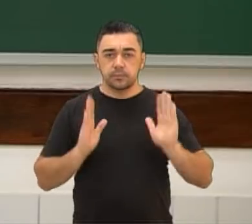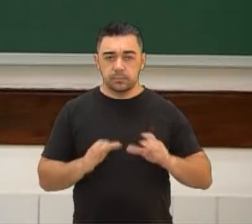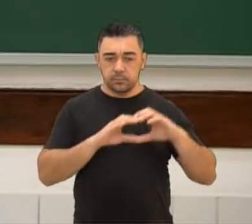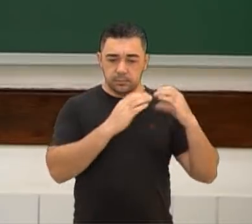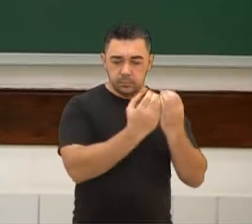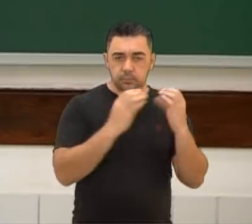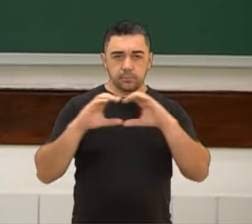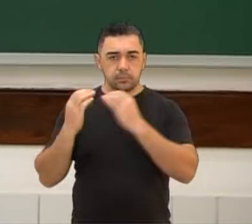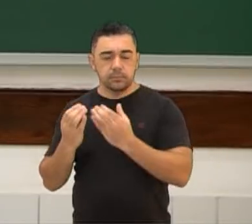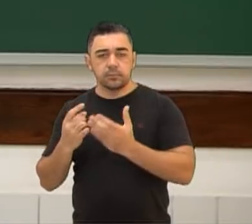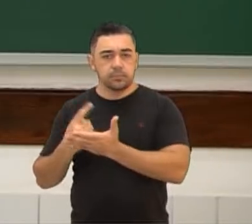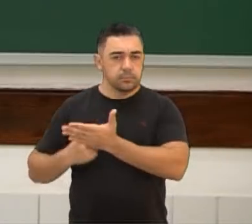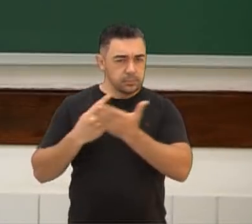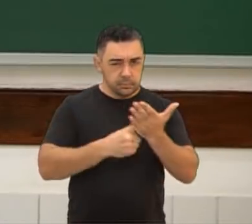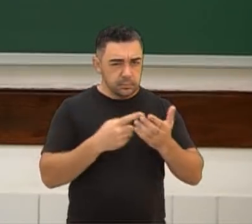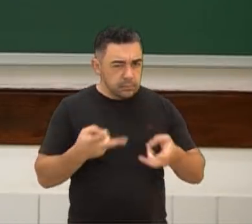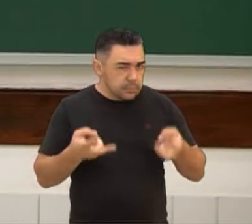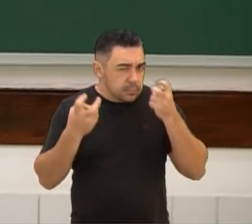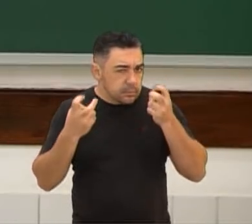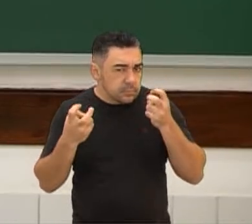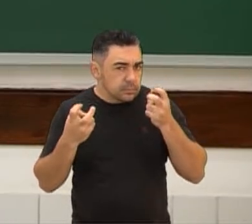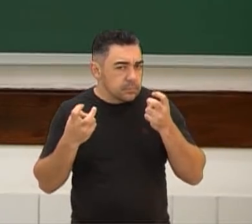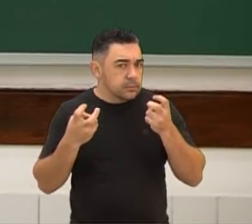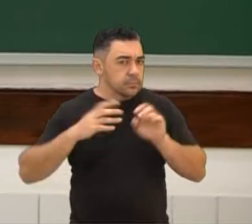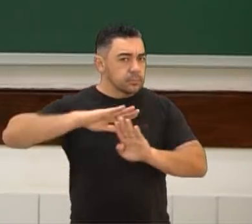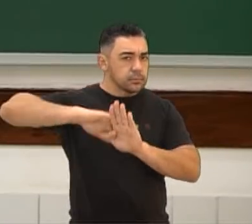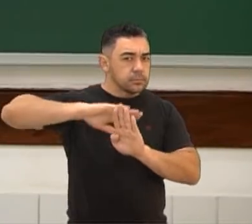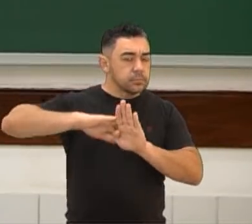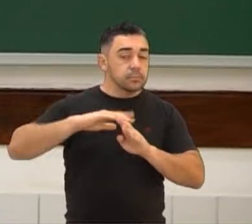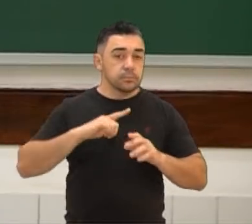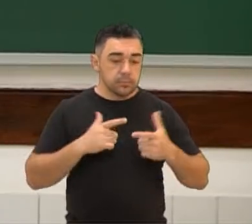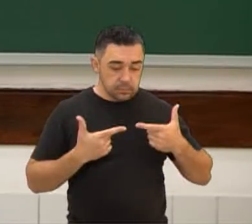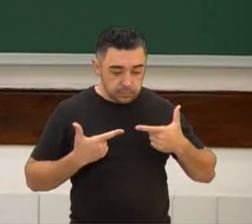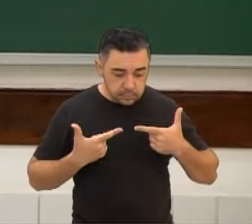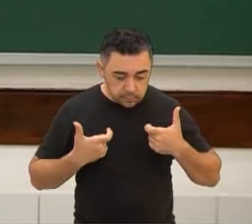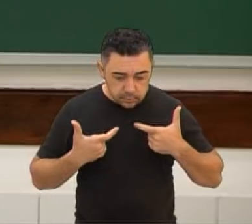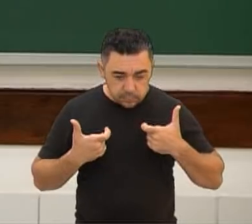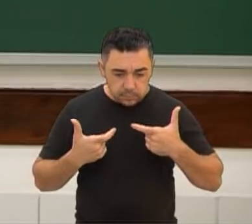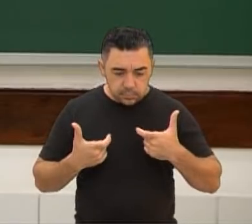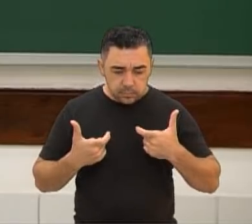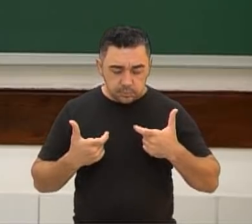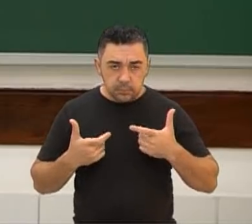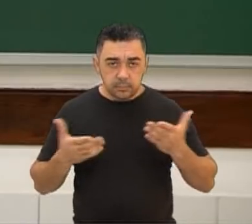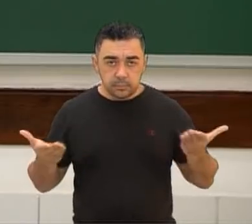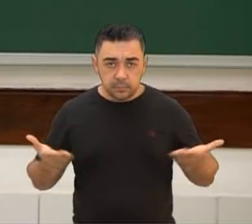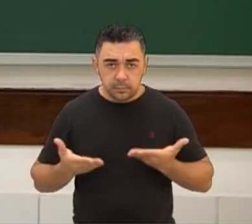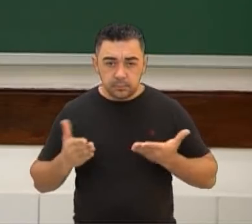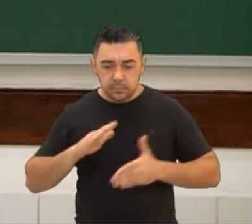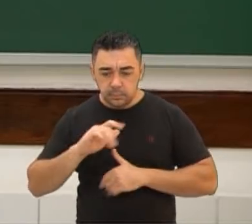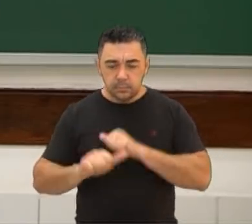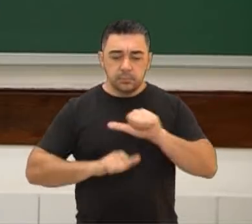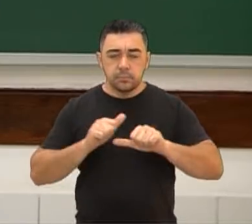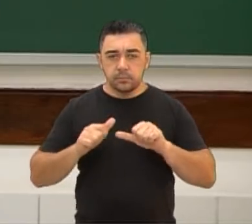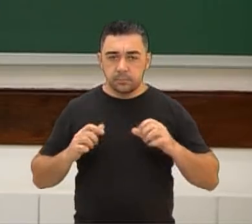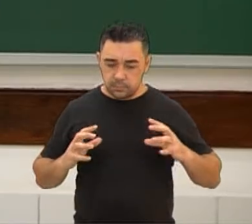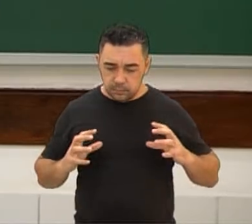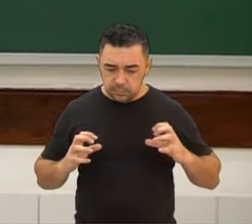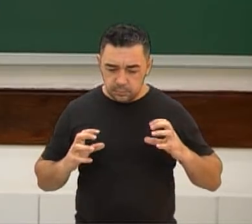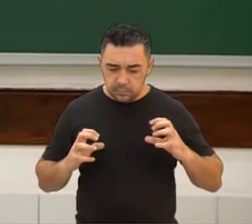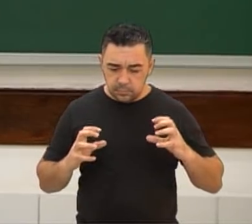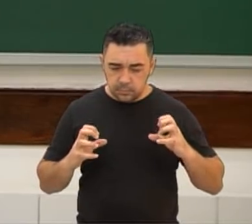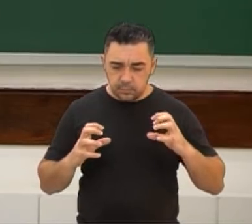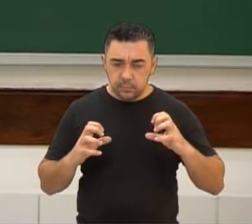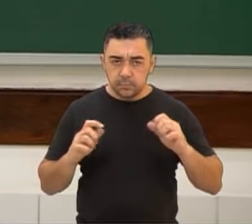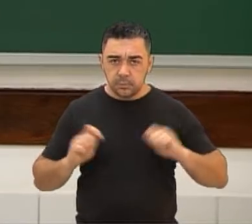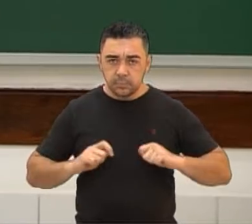no mundo, percebeu um desenho aí? Você tem uma luta, a Europa principalmente sendo o palco desse desenho, uma luta,